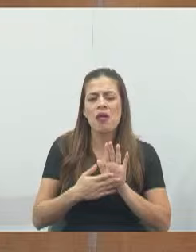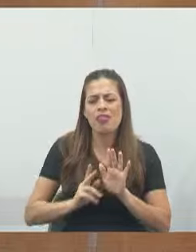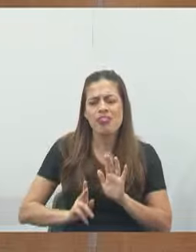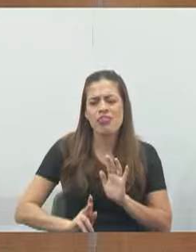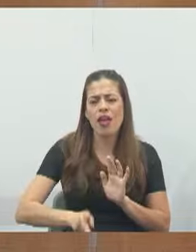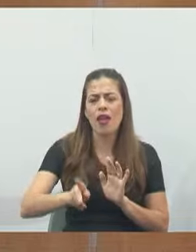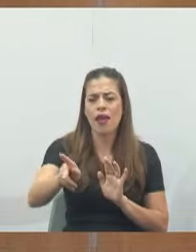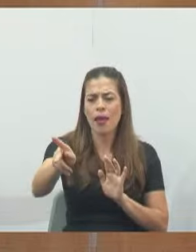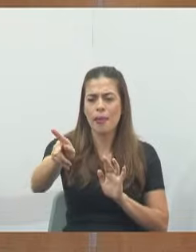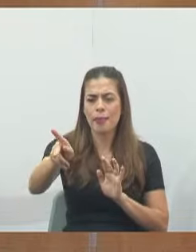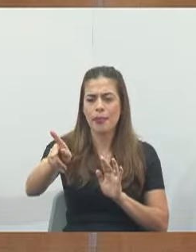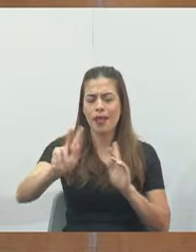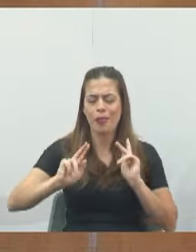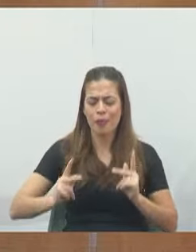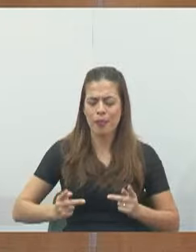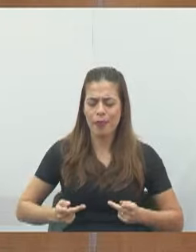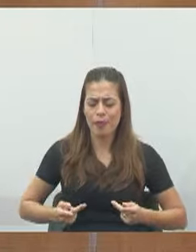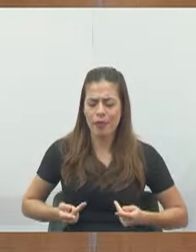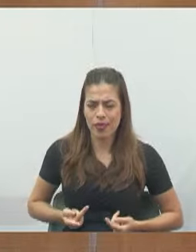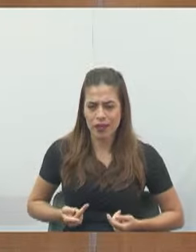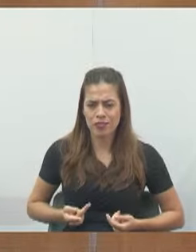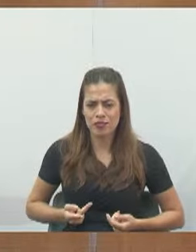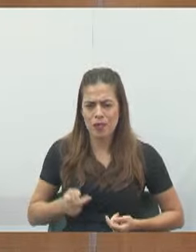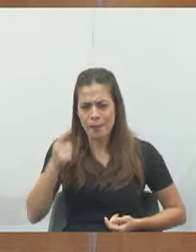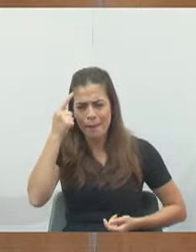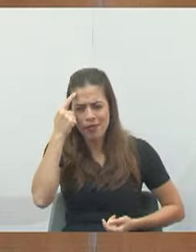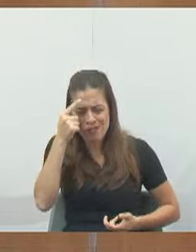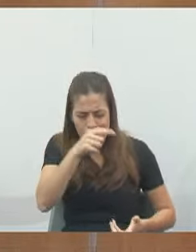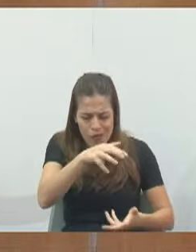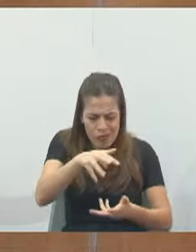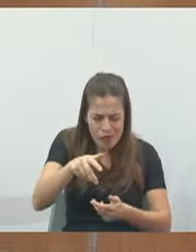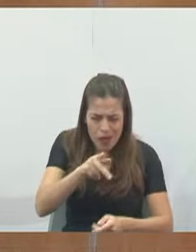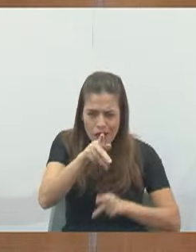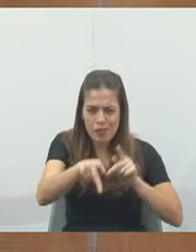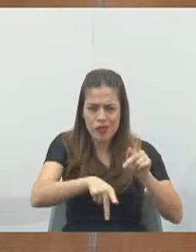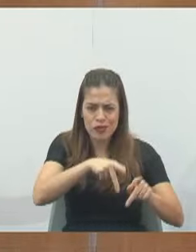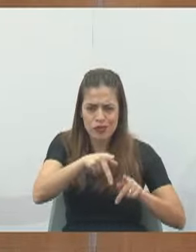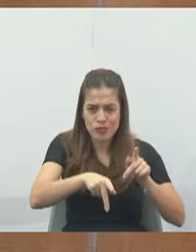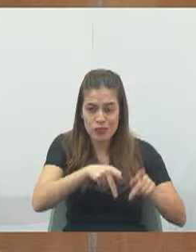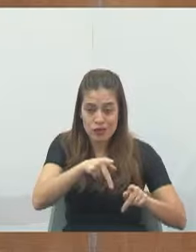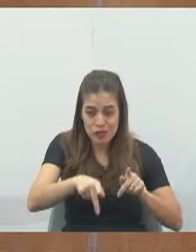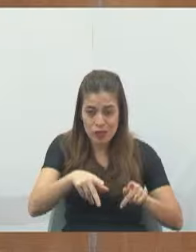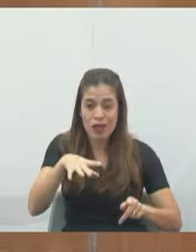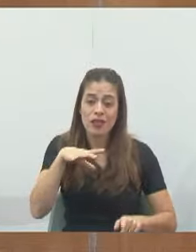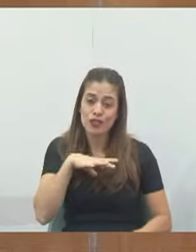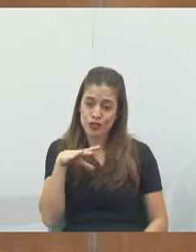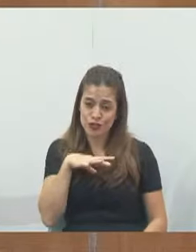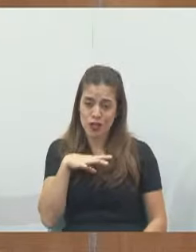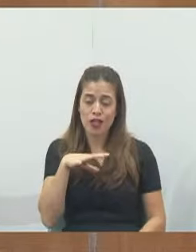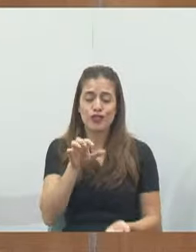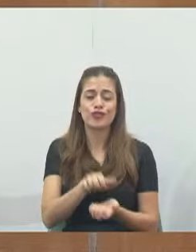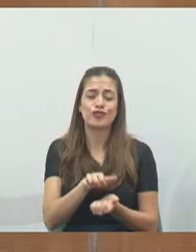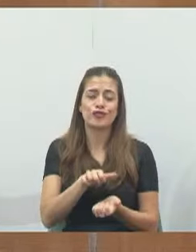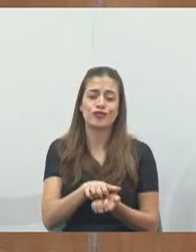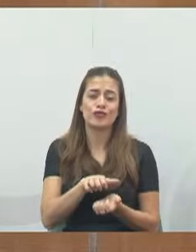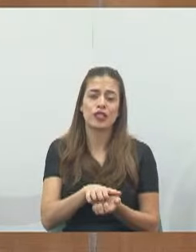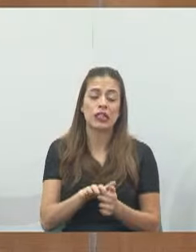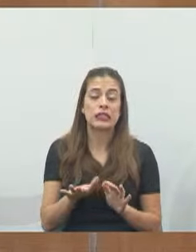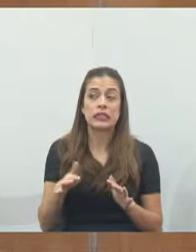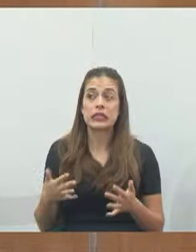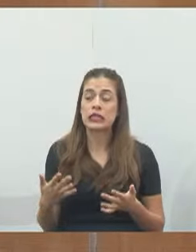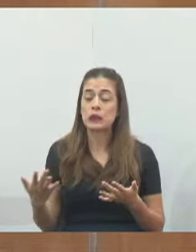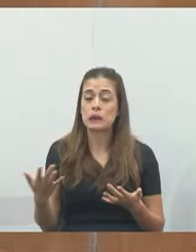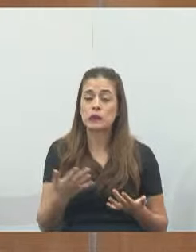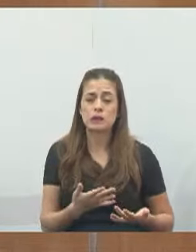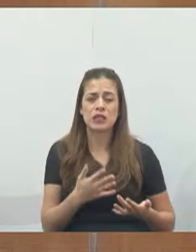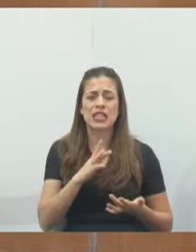sempre foi a humanidade, e no caso, estando em Jacareí, a população de Jacareí, os jacareenses, então foram